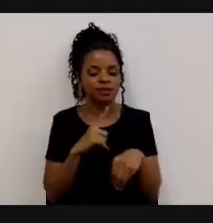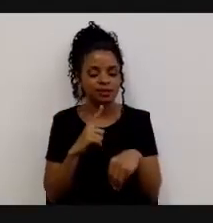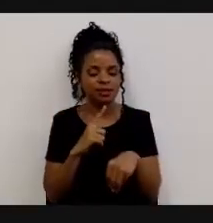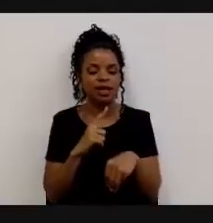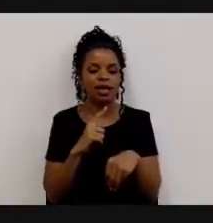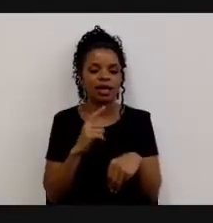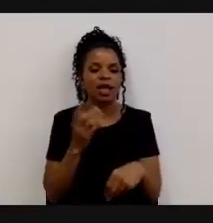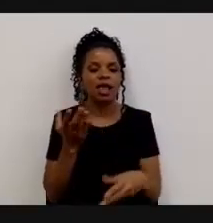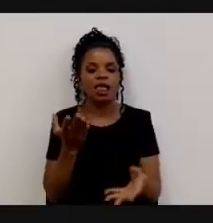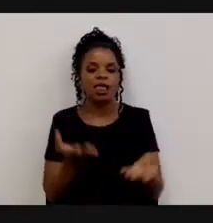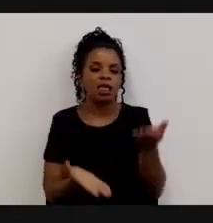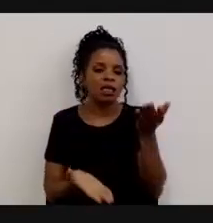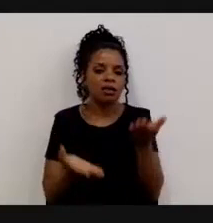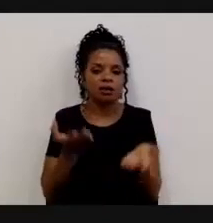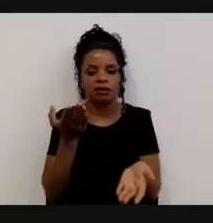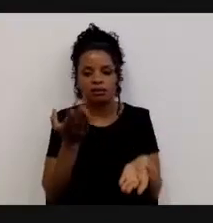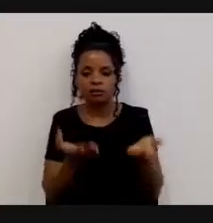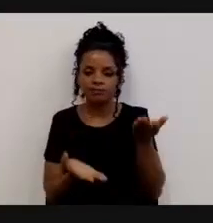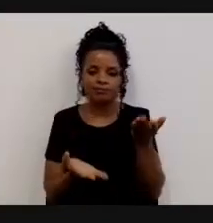desigualdade evidente.